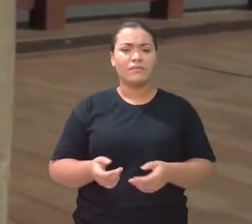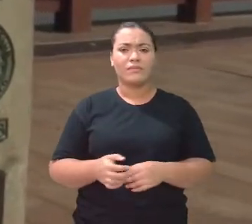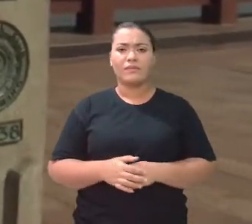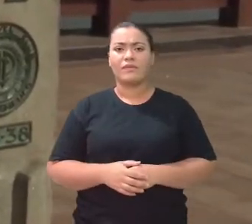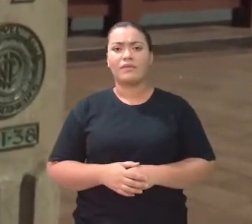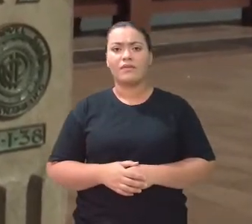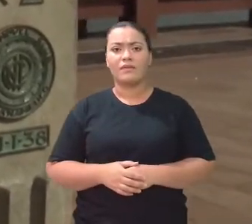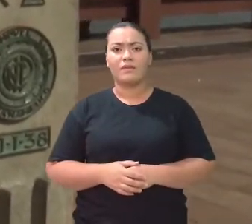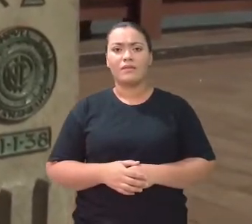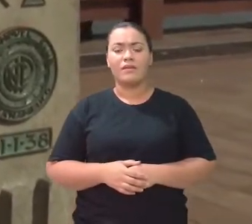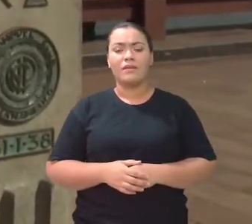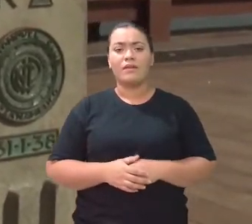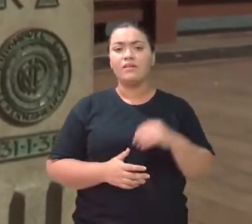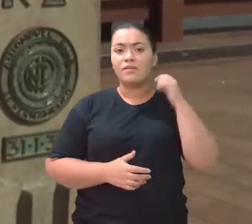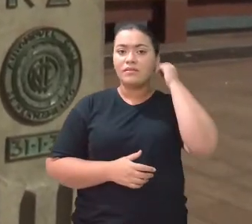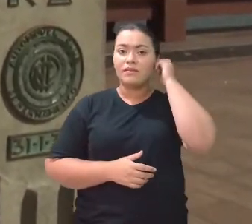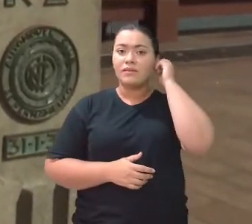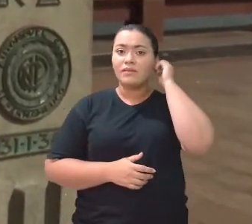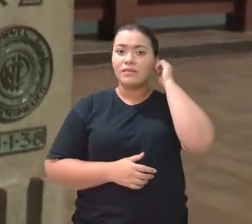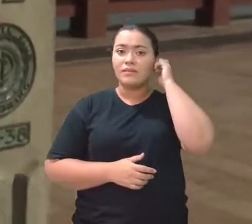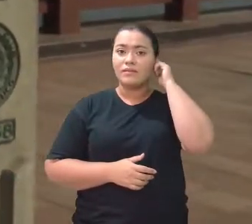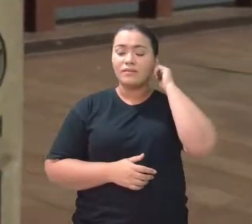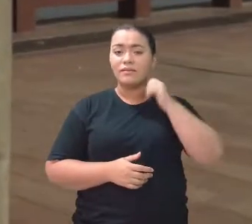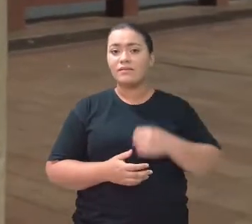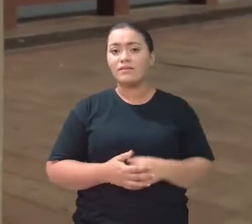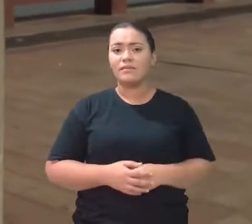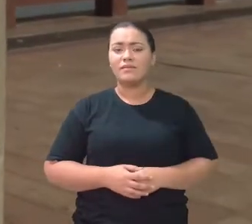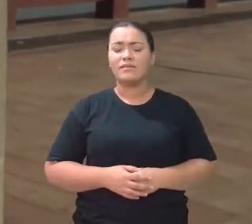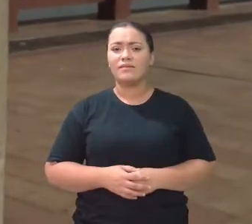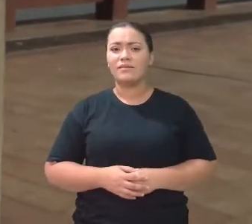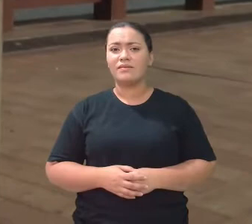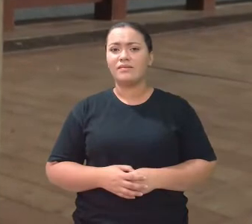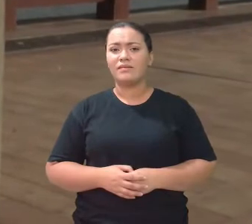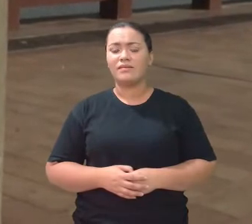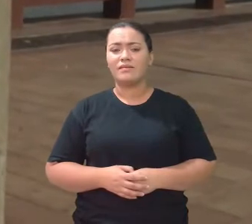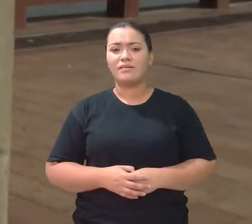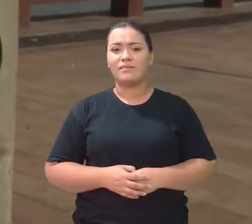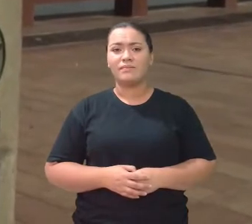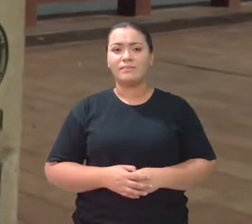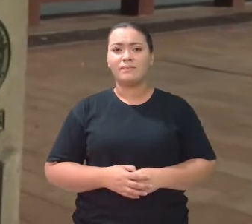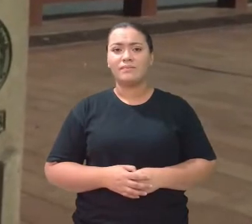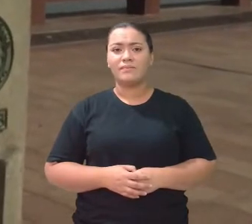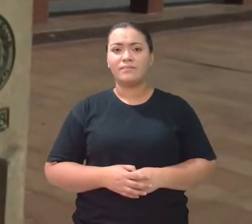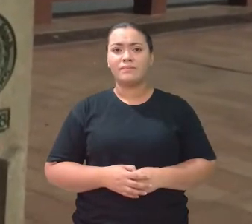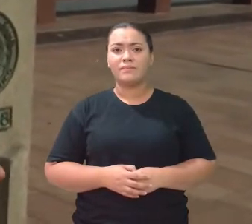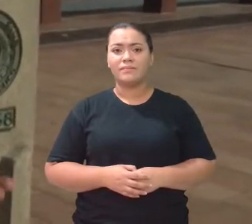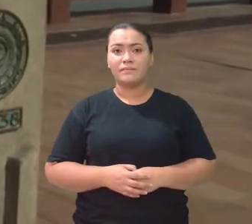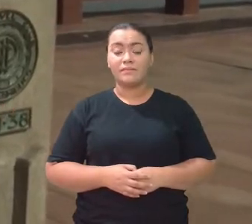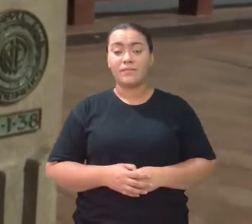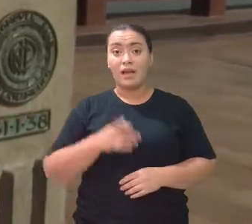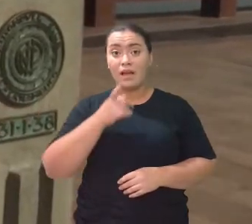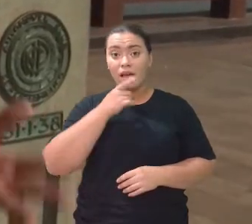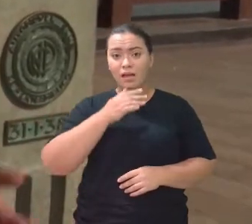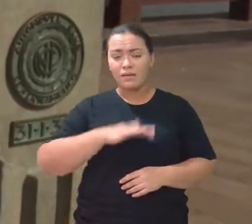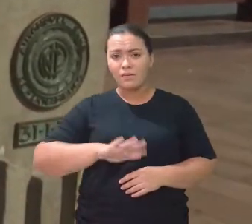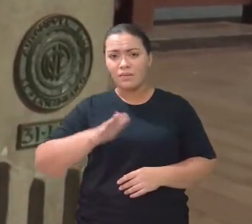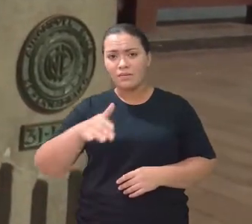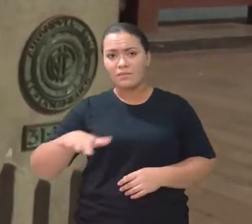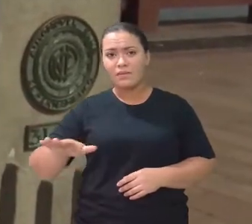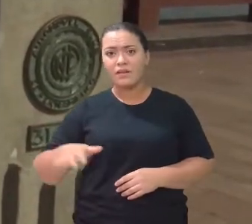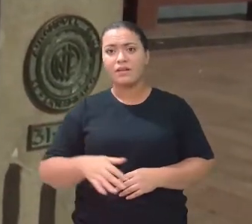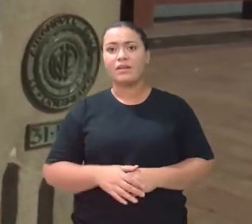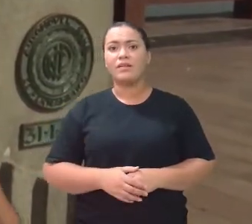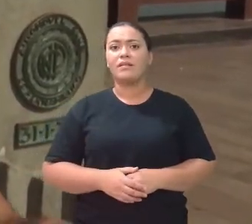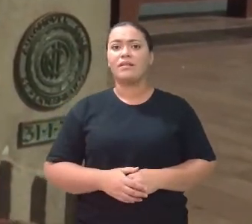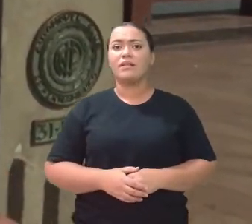flúvio marinha. Nós estamos aqui, ó, bem próximos, ó, do nível do mar. Por isso que quando